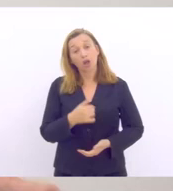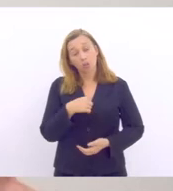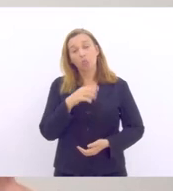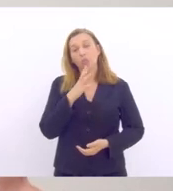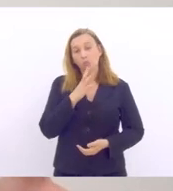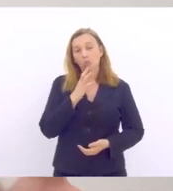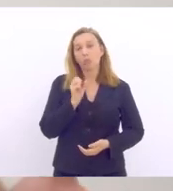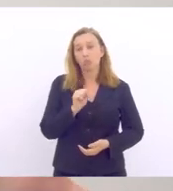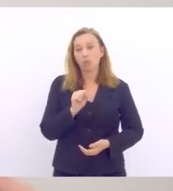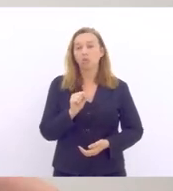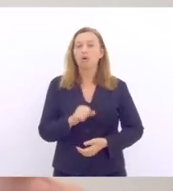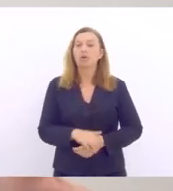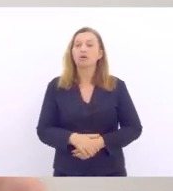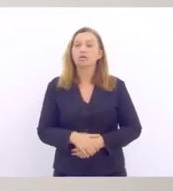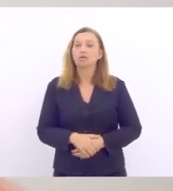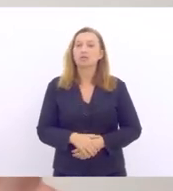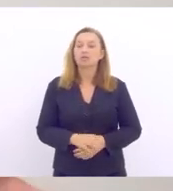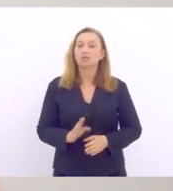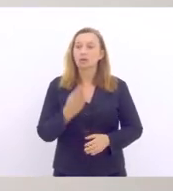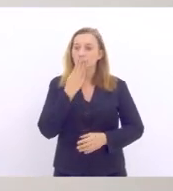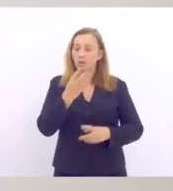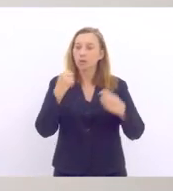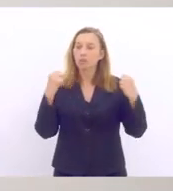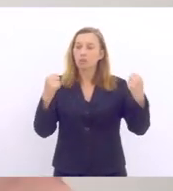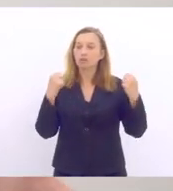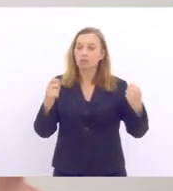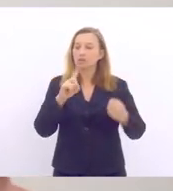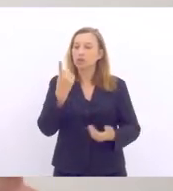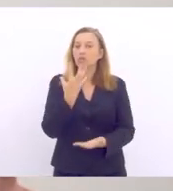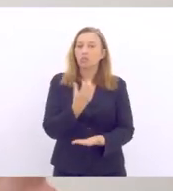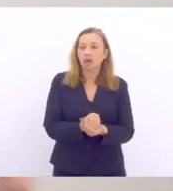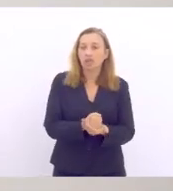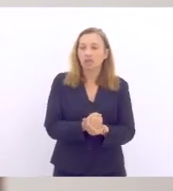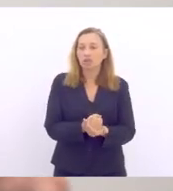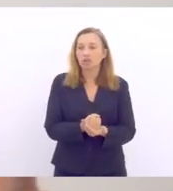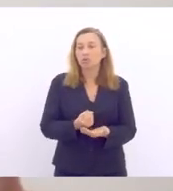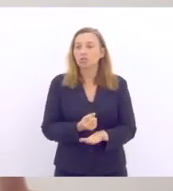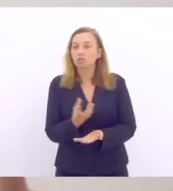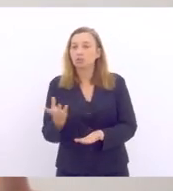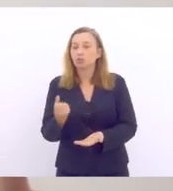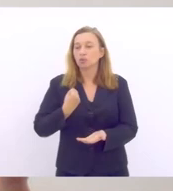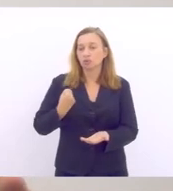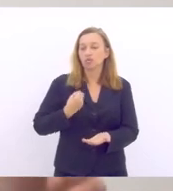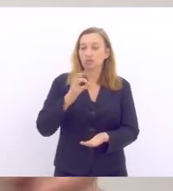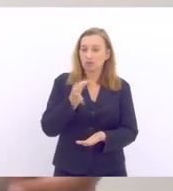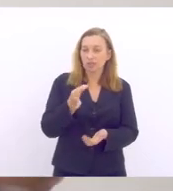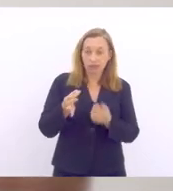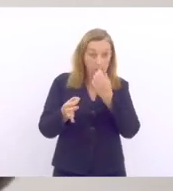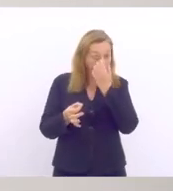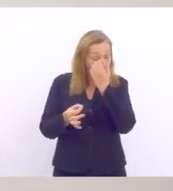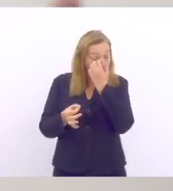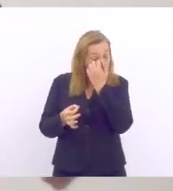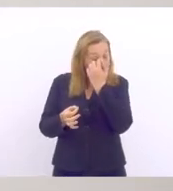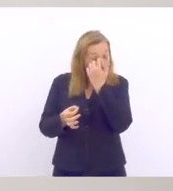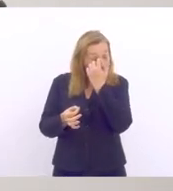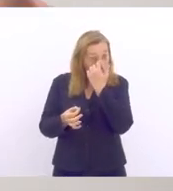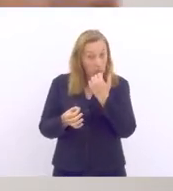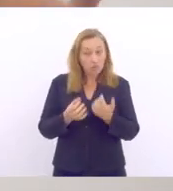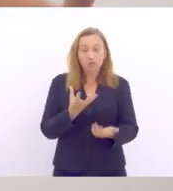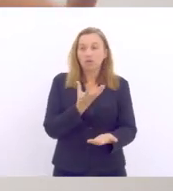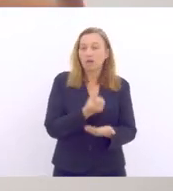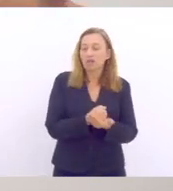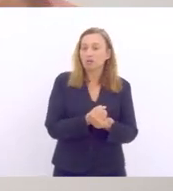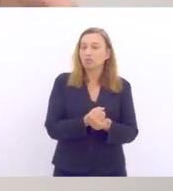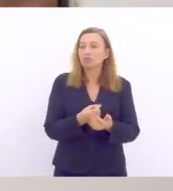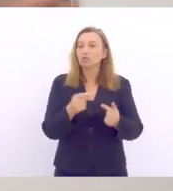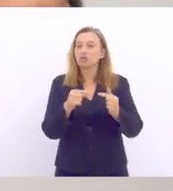Porque as torcidas elas acabam não cadastrando o número real de torcedores. Ou seja, cadastra somente de acordo